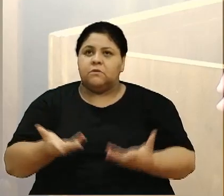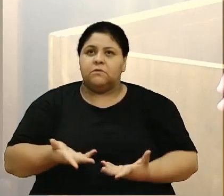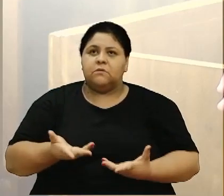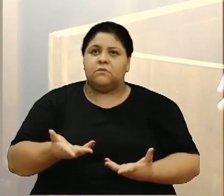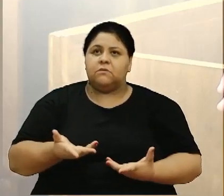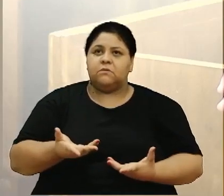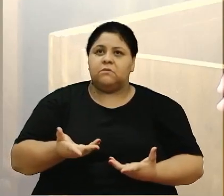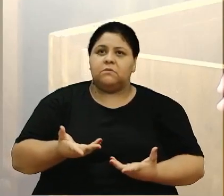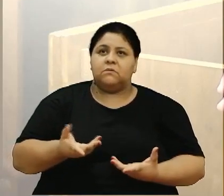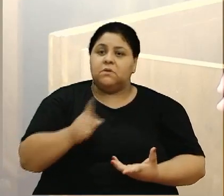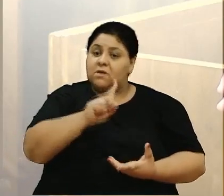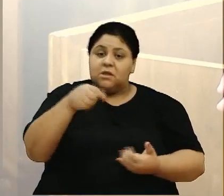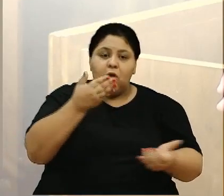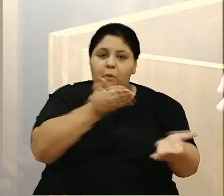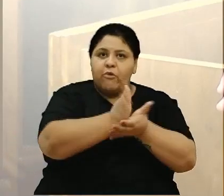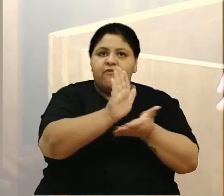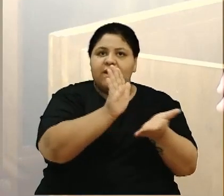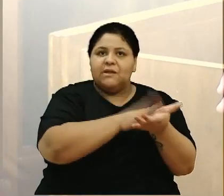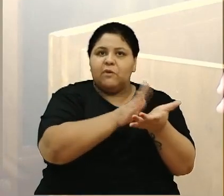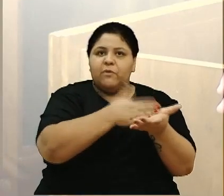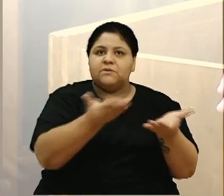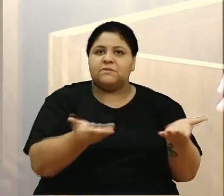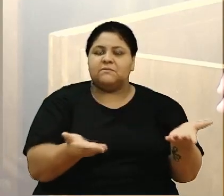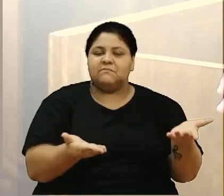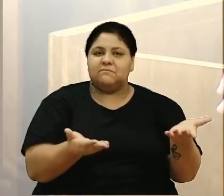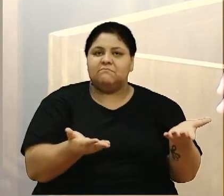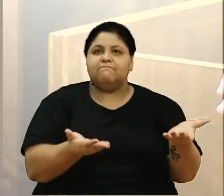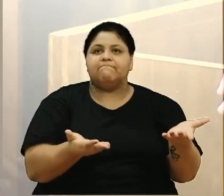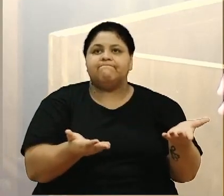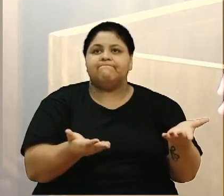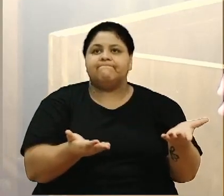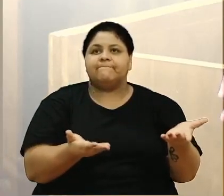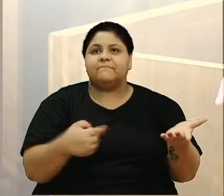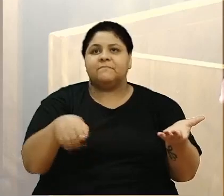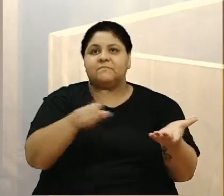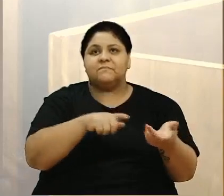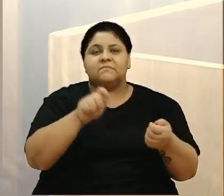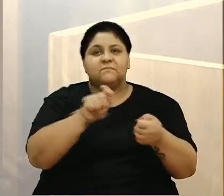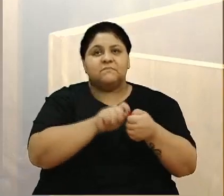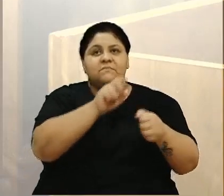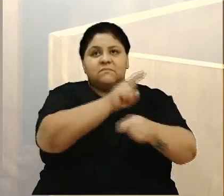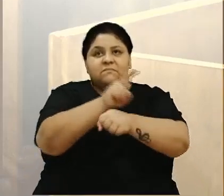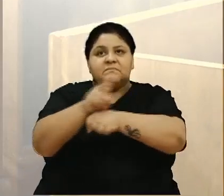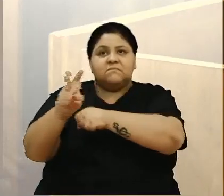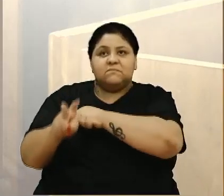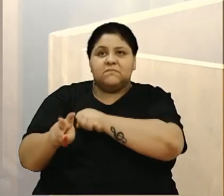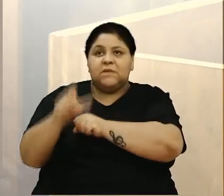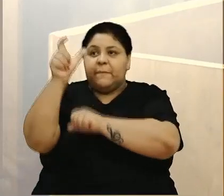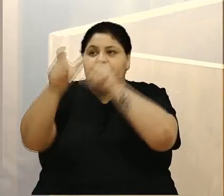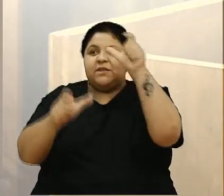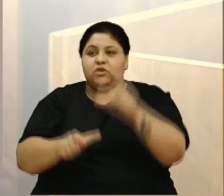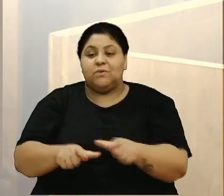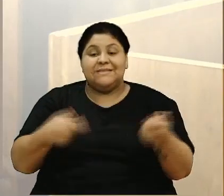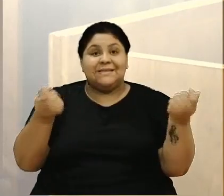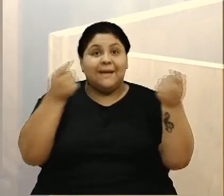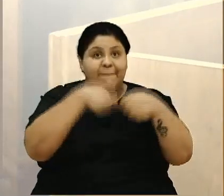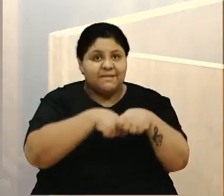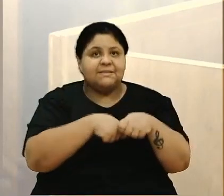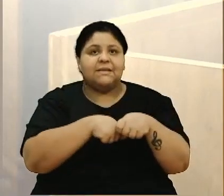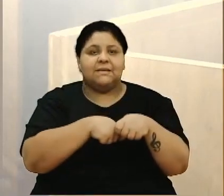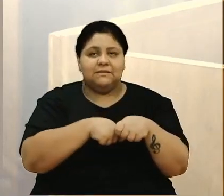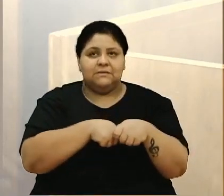E não foi aprovada a proposta dele. Tá aí, ó. Se a gente tivesse prevenção, gente treinada...